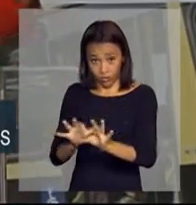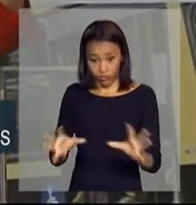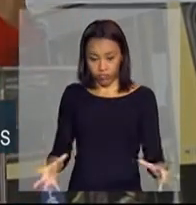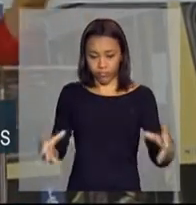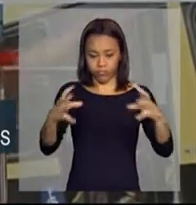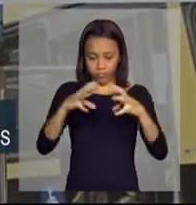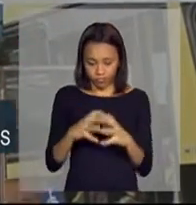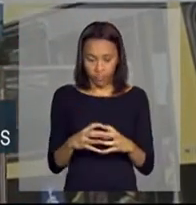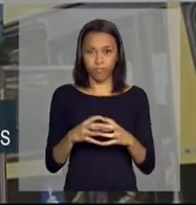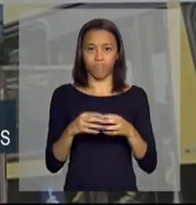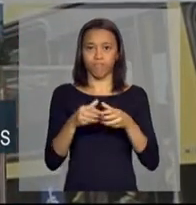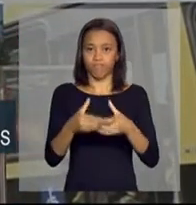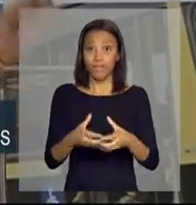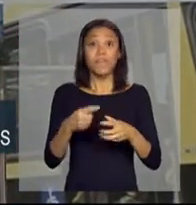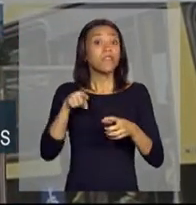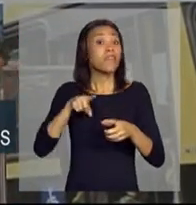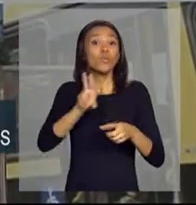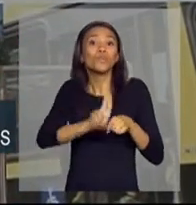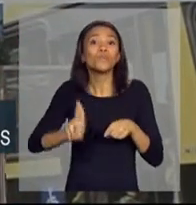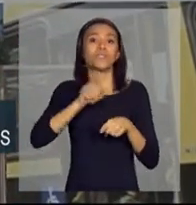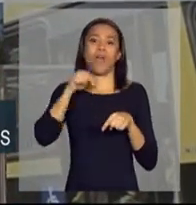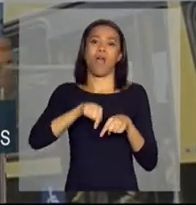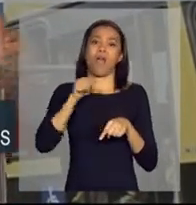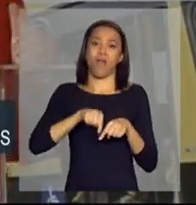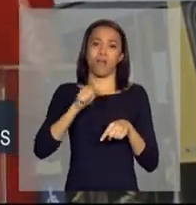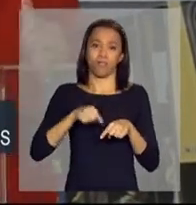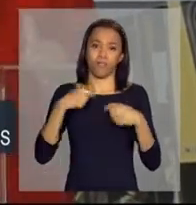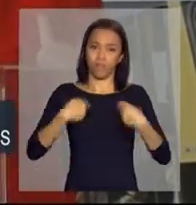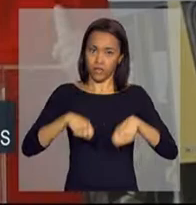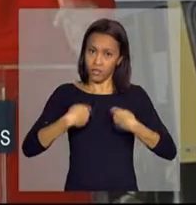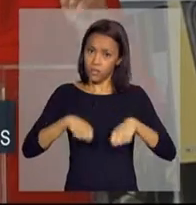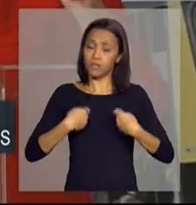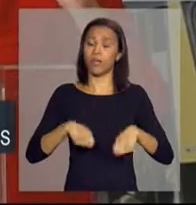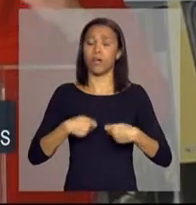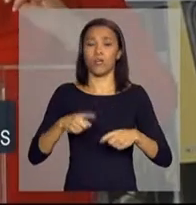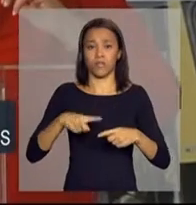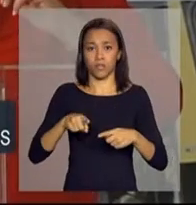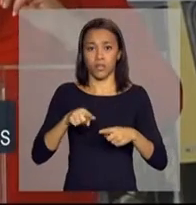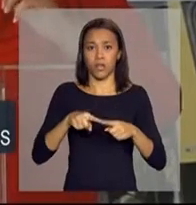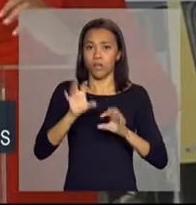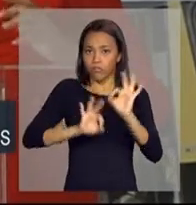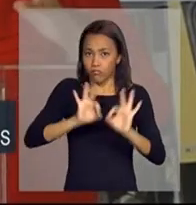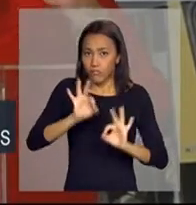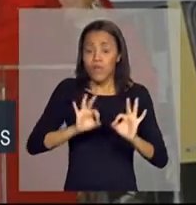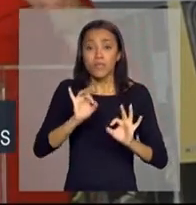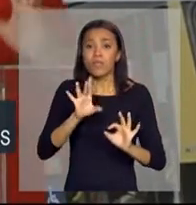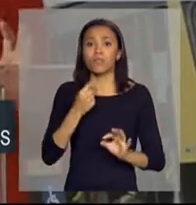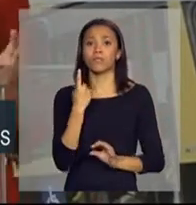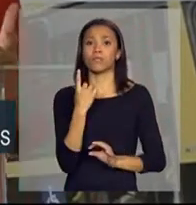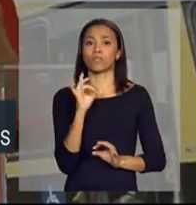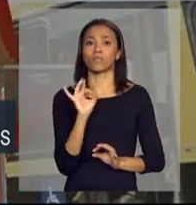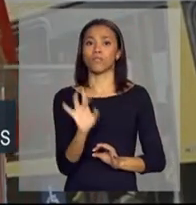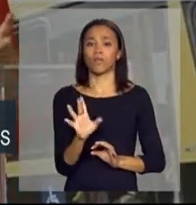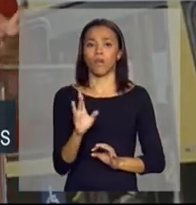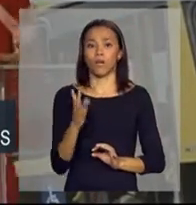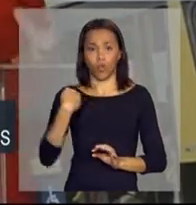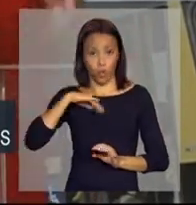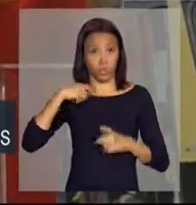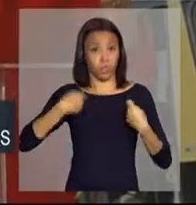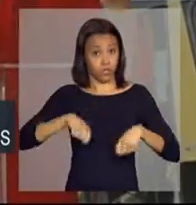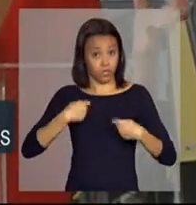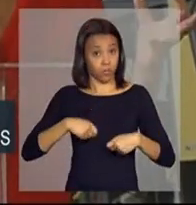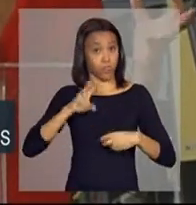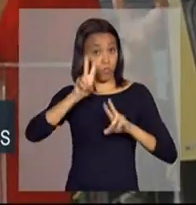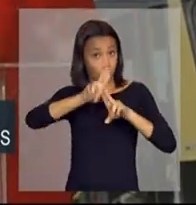botá-los na prateleira e usá-los, porque precisamos, não só precisamos por